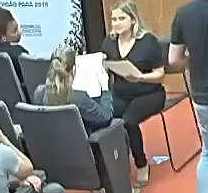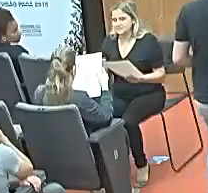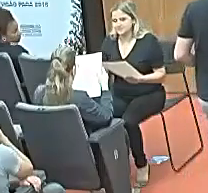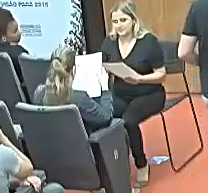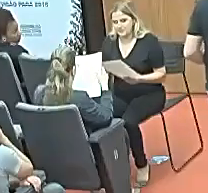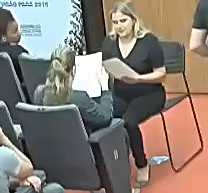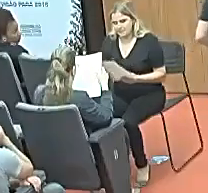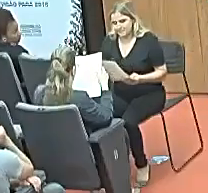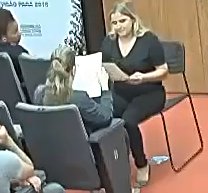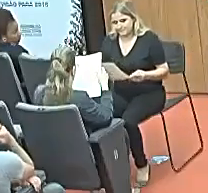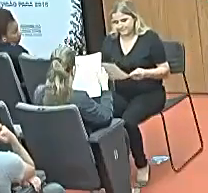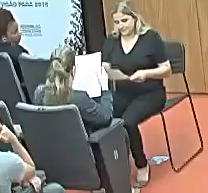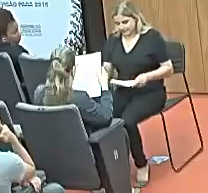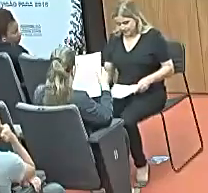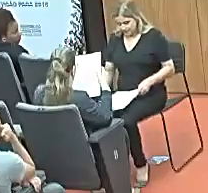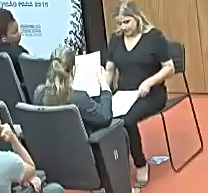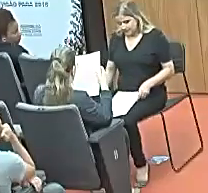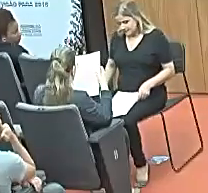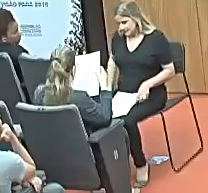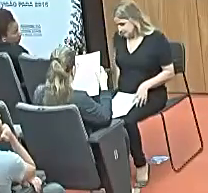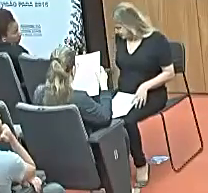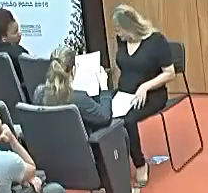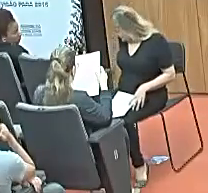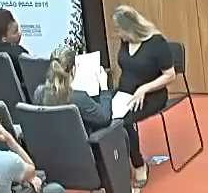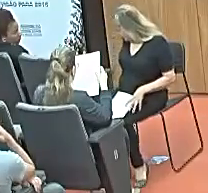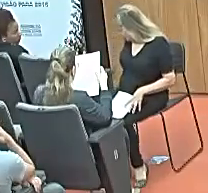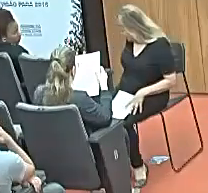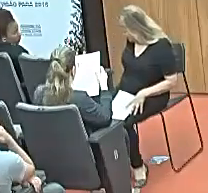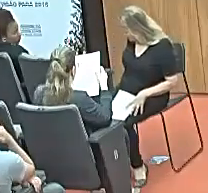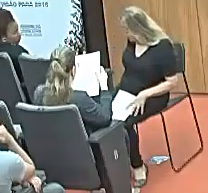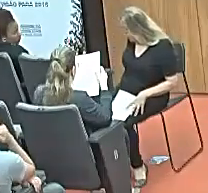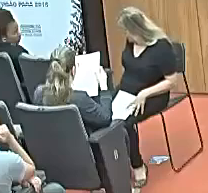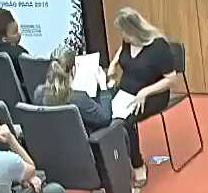é para compor aqui à nossa mesa